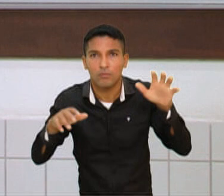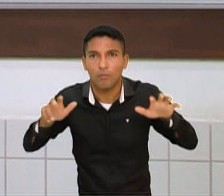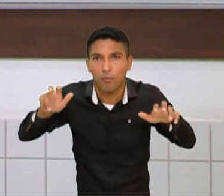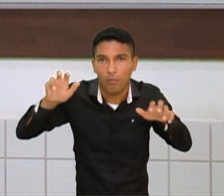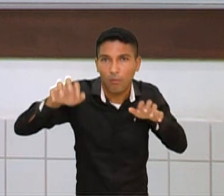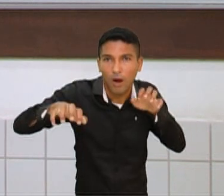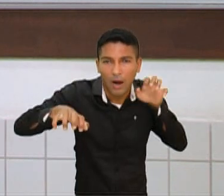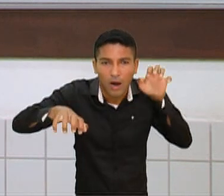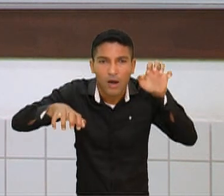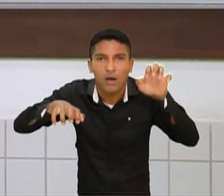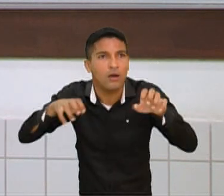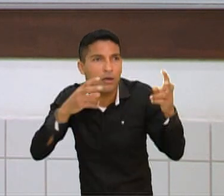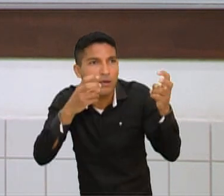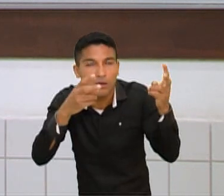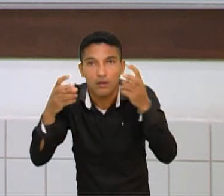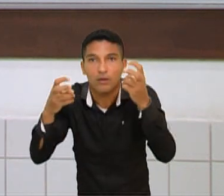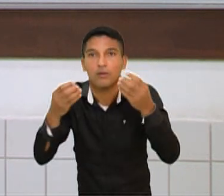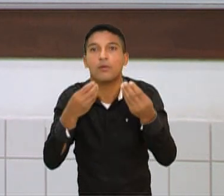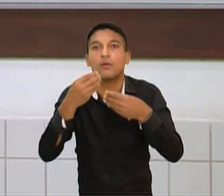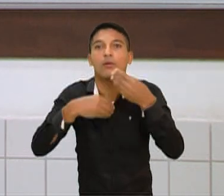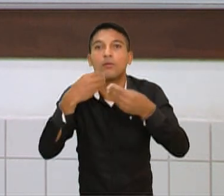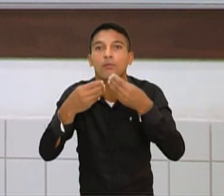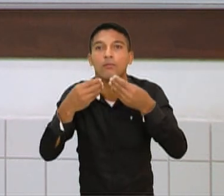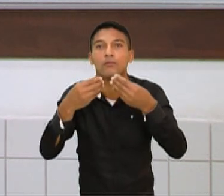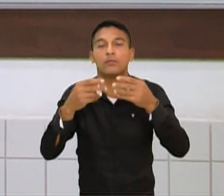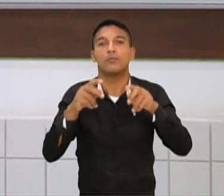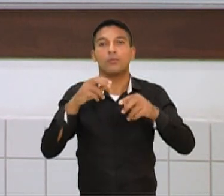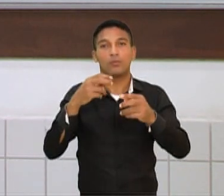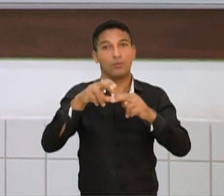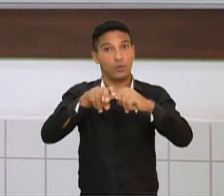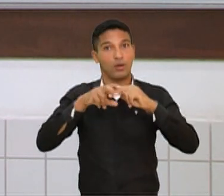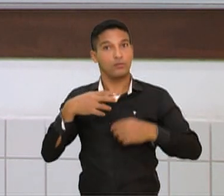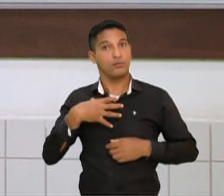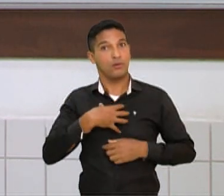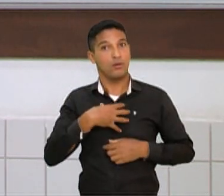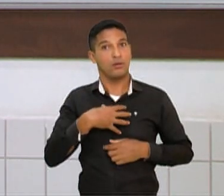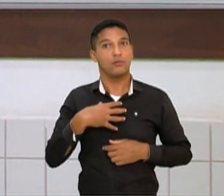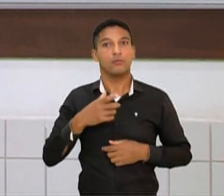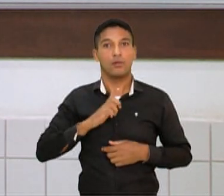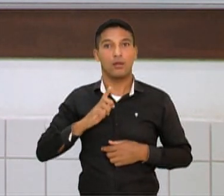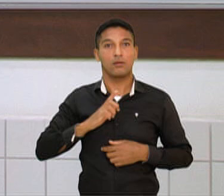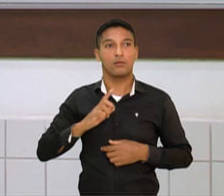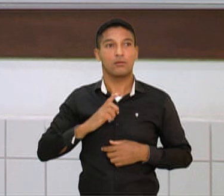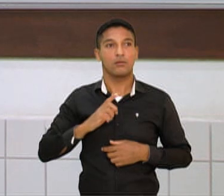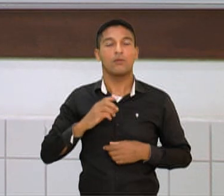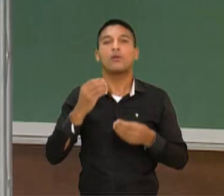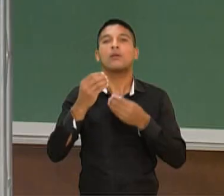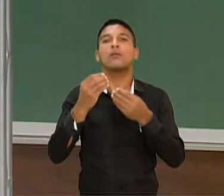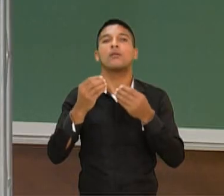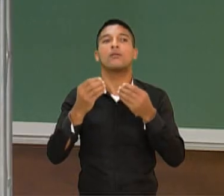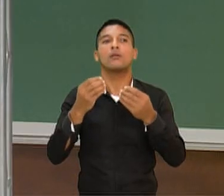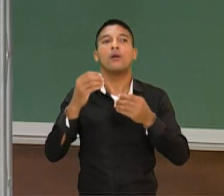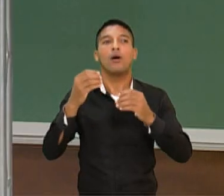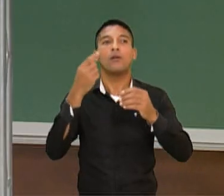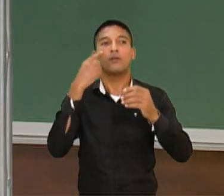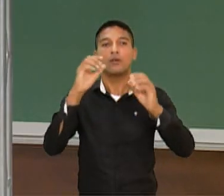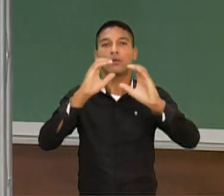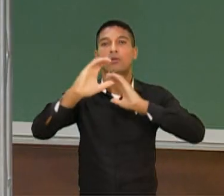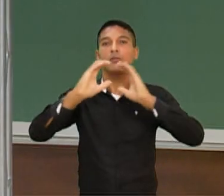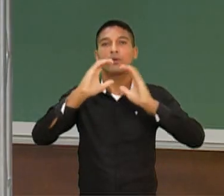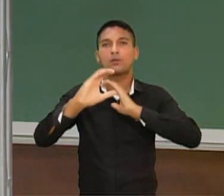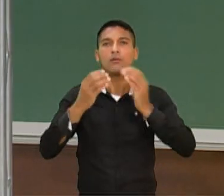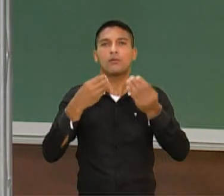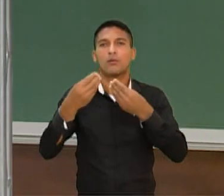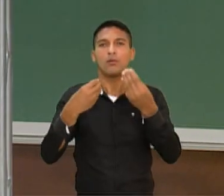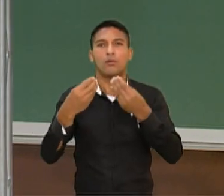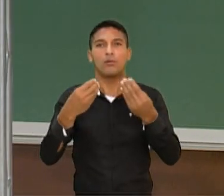exemplo. Primeira coisa que a gente vai falar sobre os sentidos, acompanhem comigo, é a comunicação. Então, a presença dos